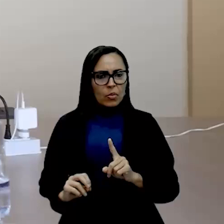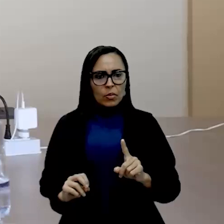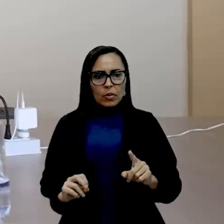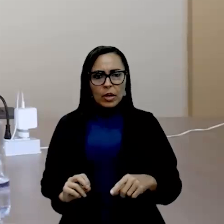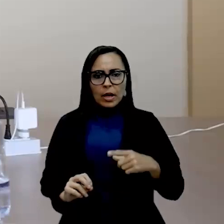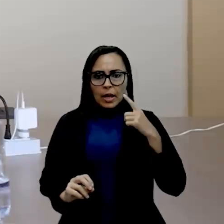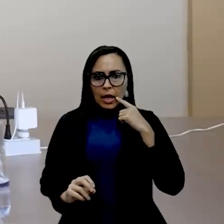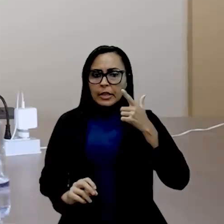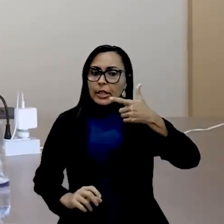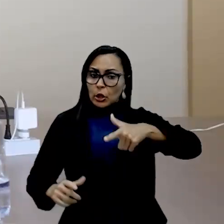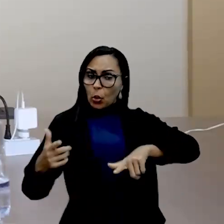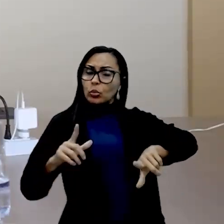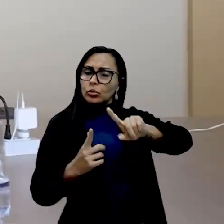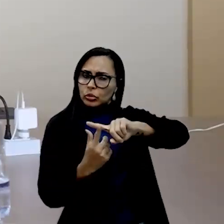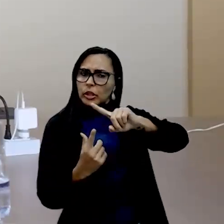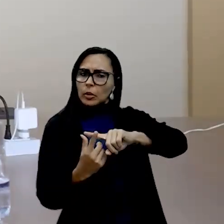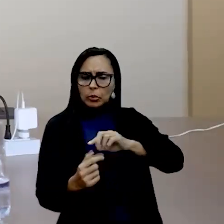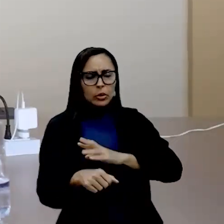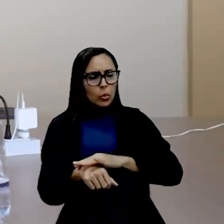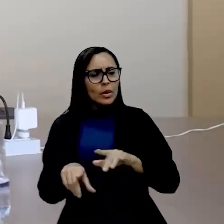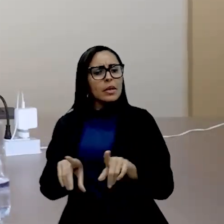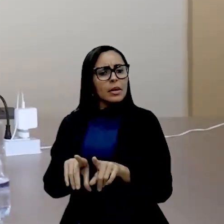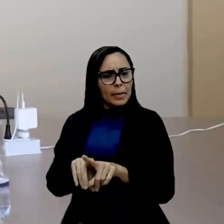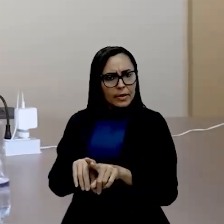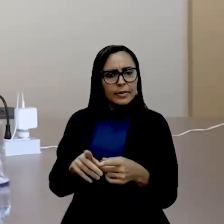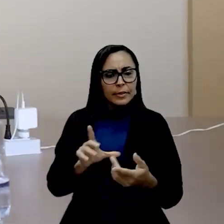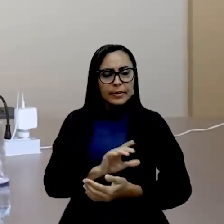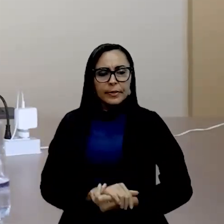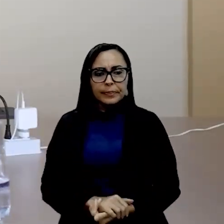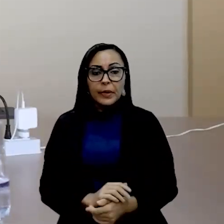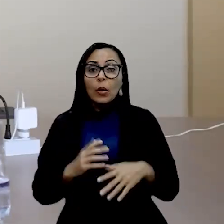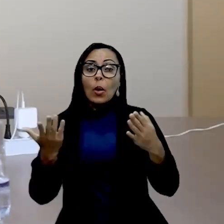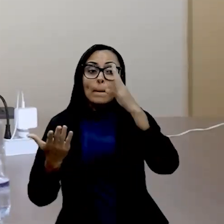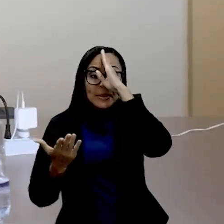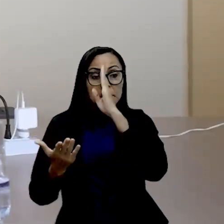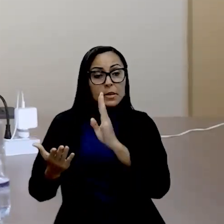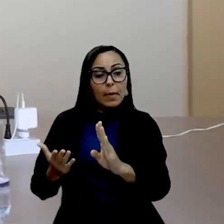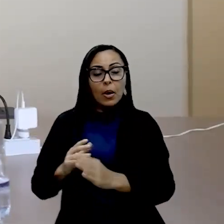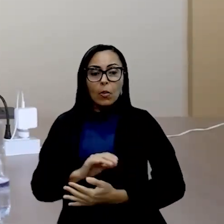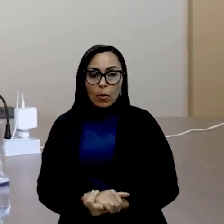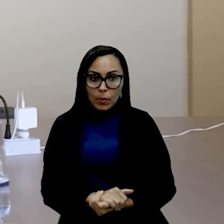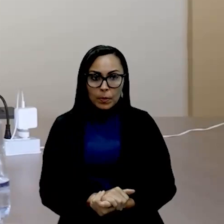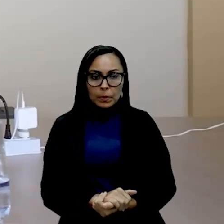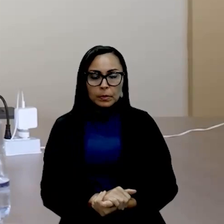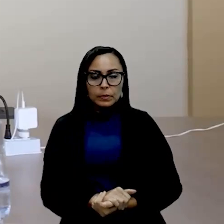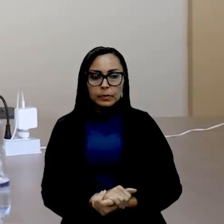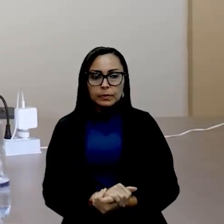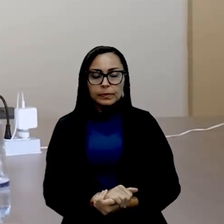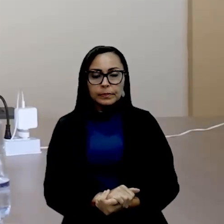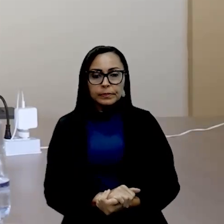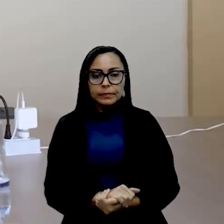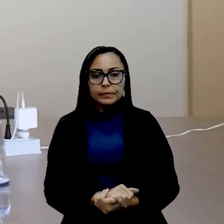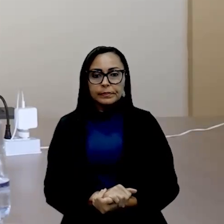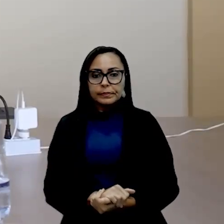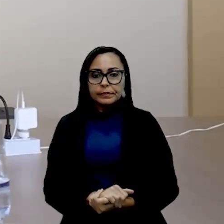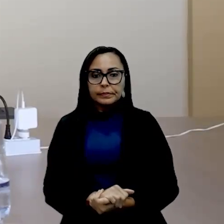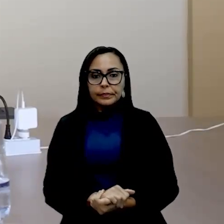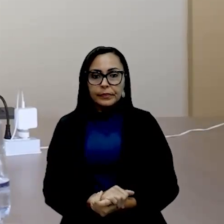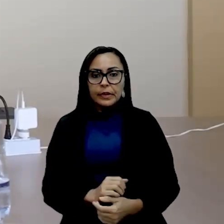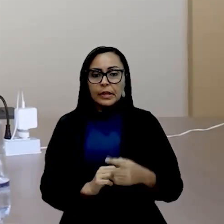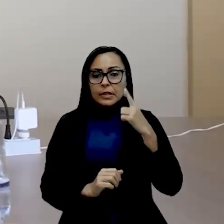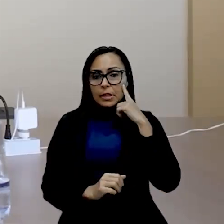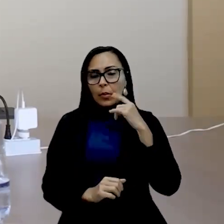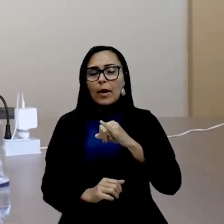a outros tipos de doença. Então, quais são as principais? As prostatites, que são infecções.